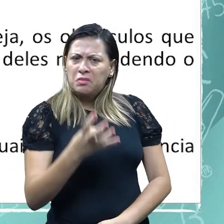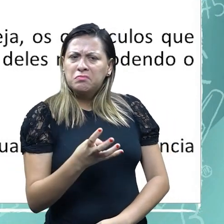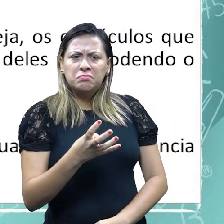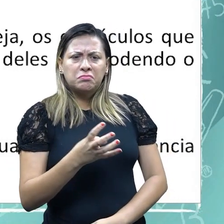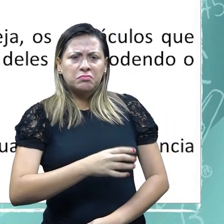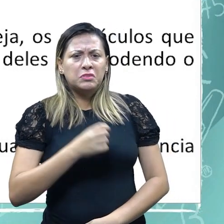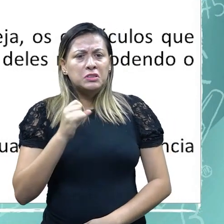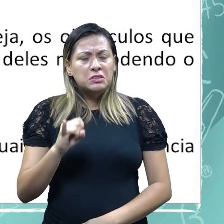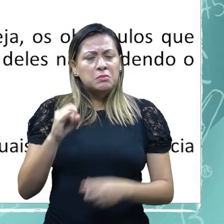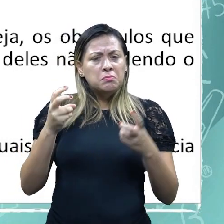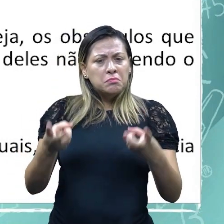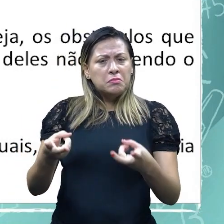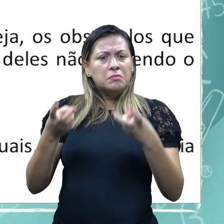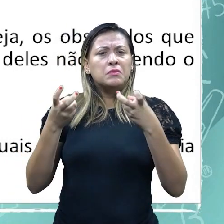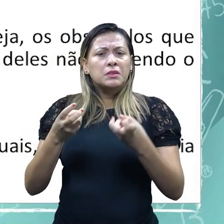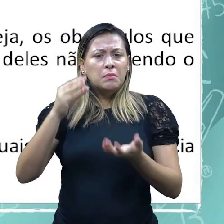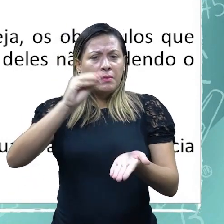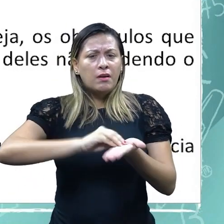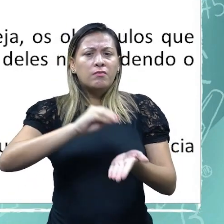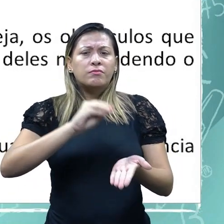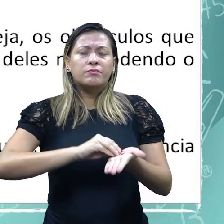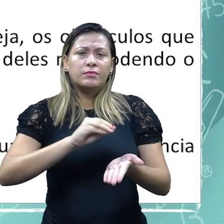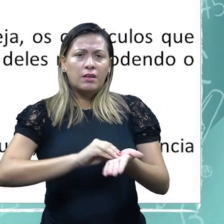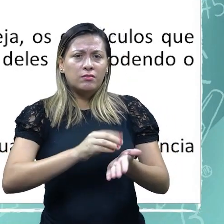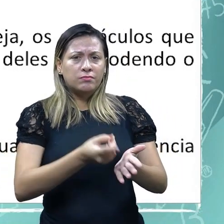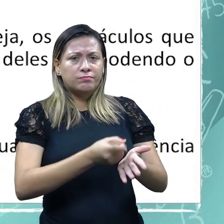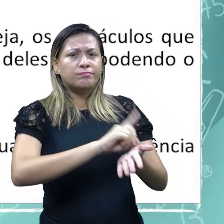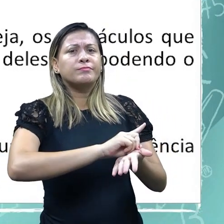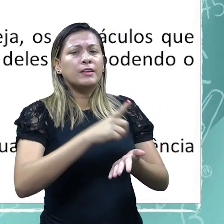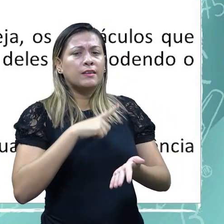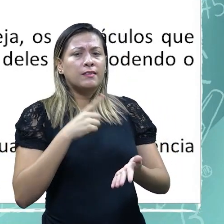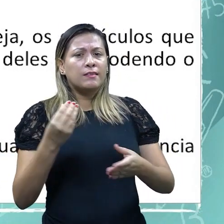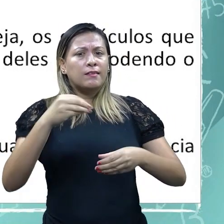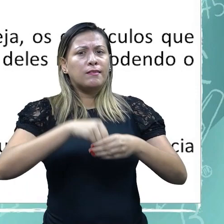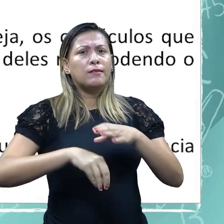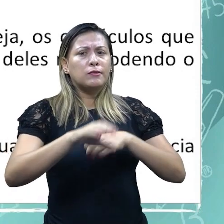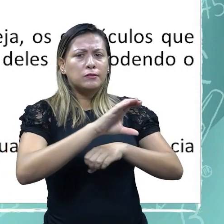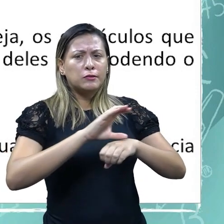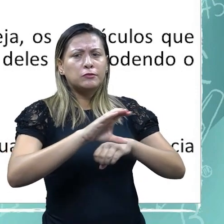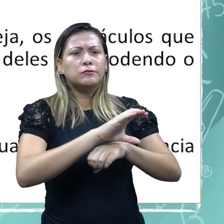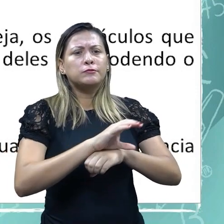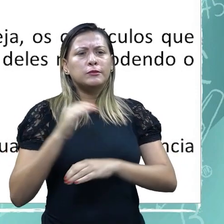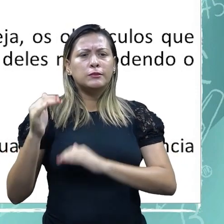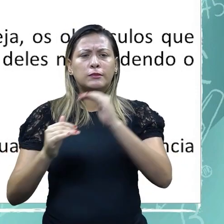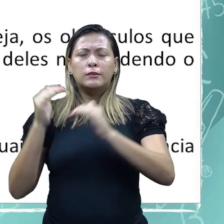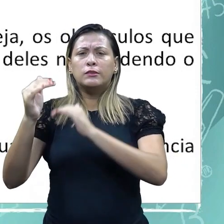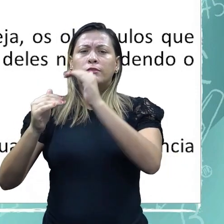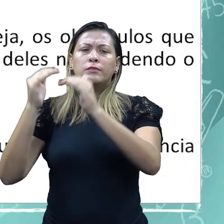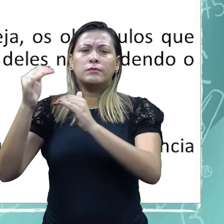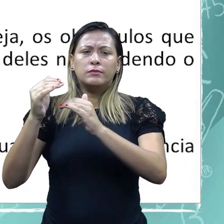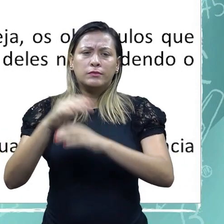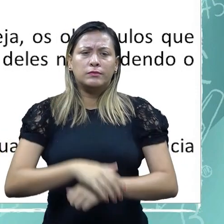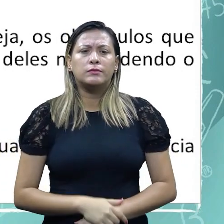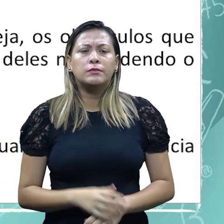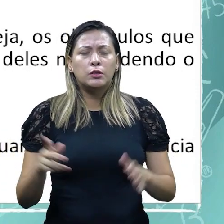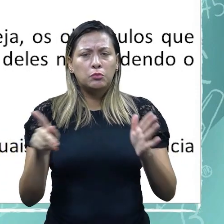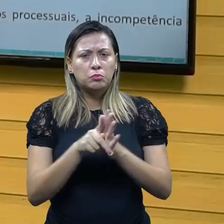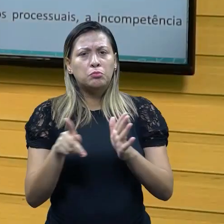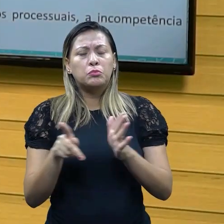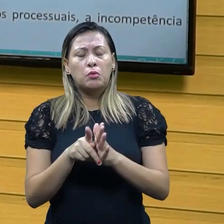ele verificar a ausência de pressupostos de constituição e desenvolvimento válido e regular do